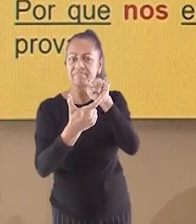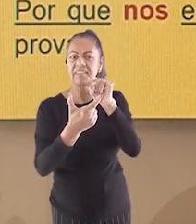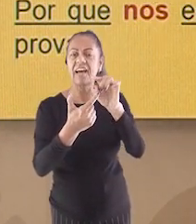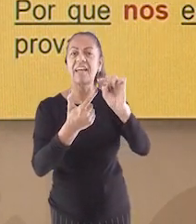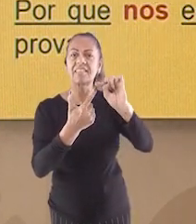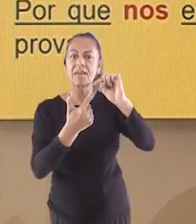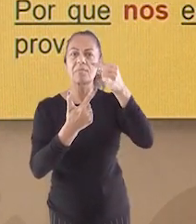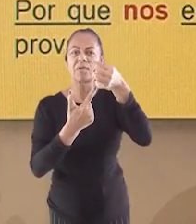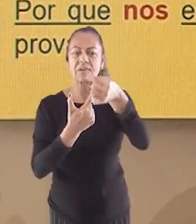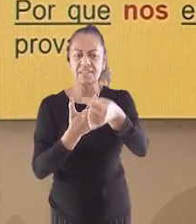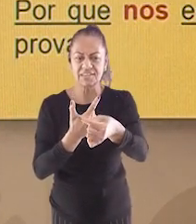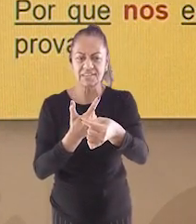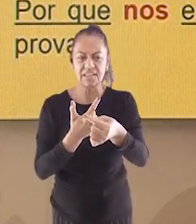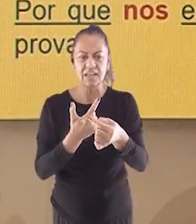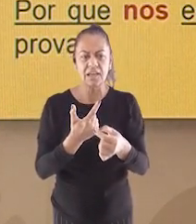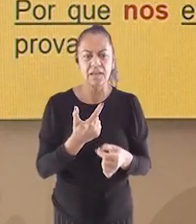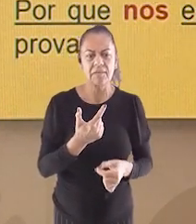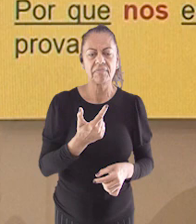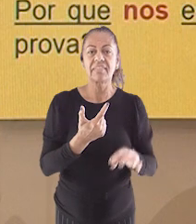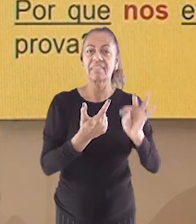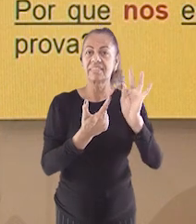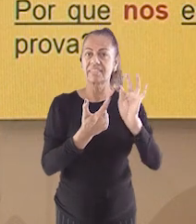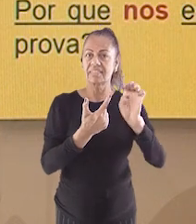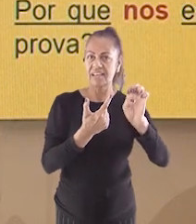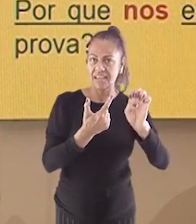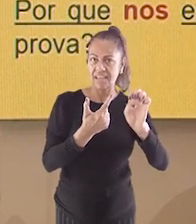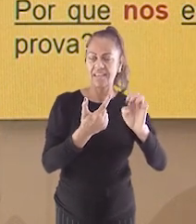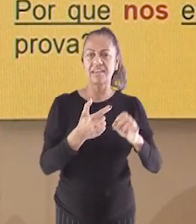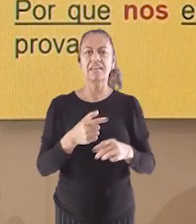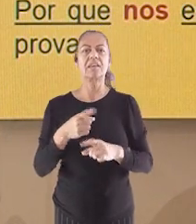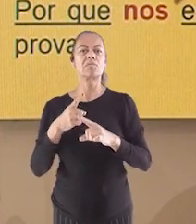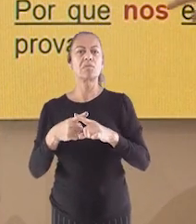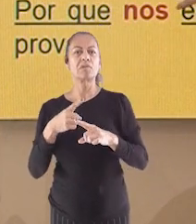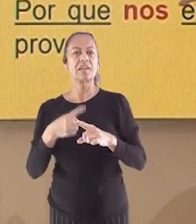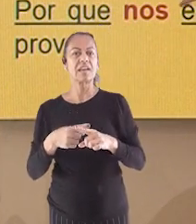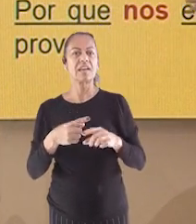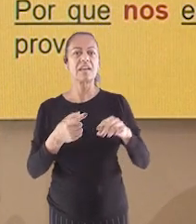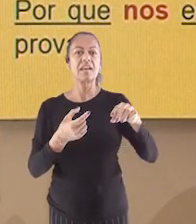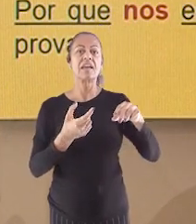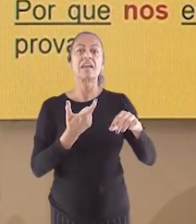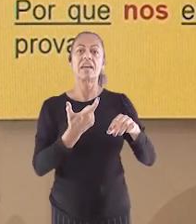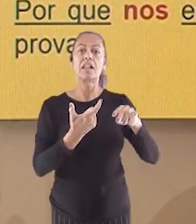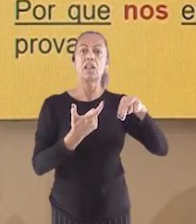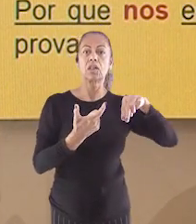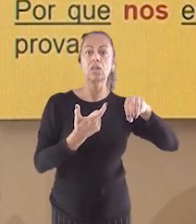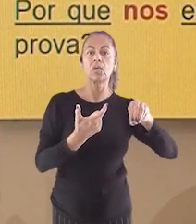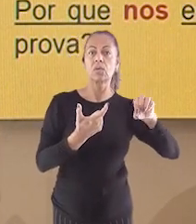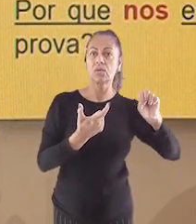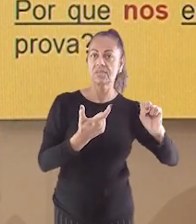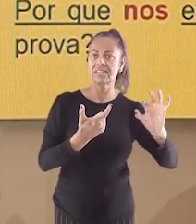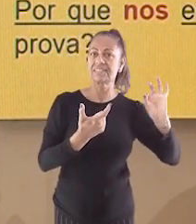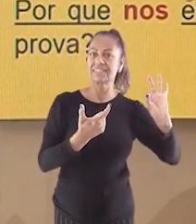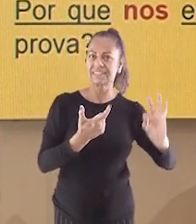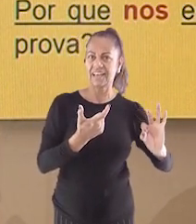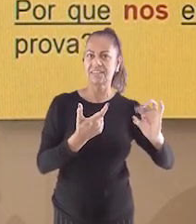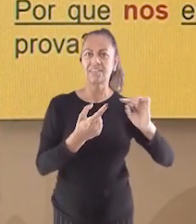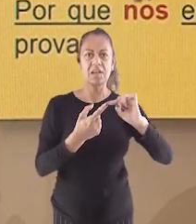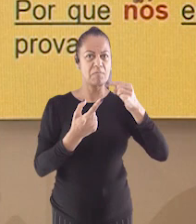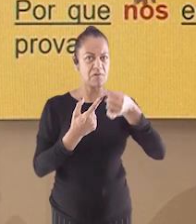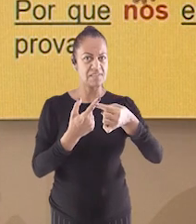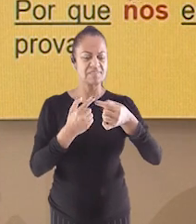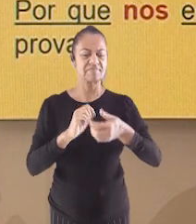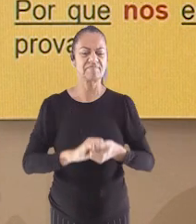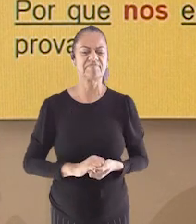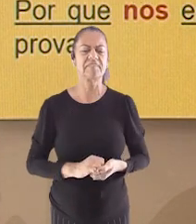que nos escolheram para a prova? Os pronomes te e nós estão localizados após